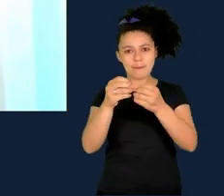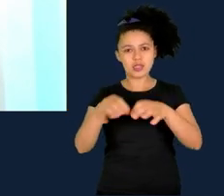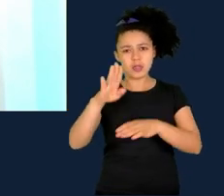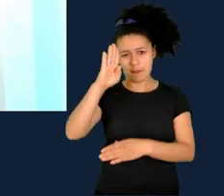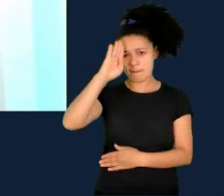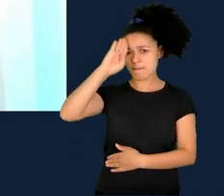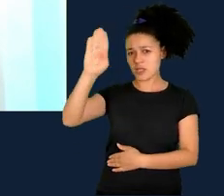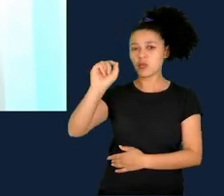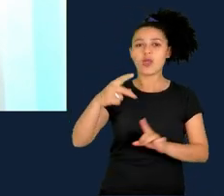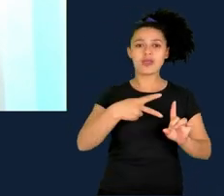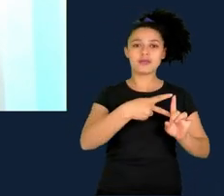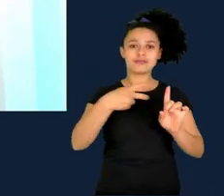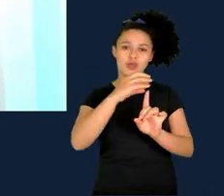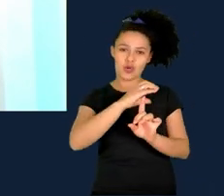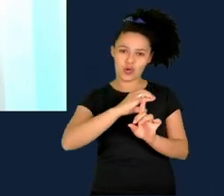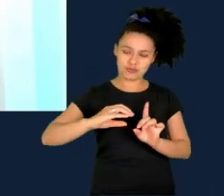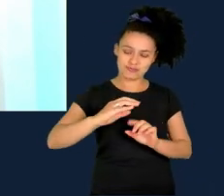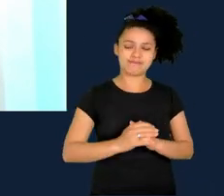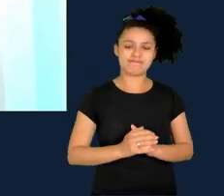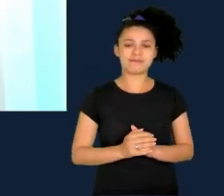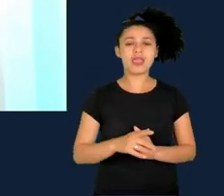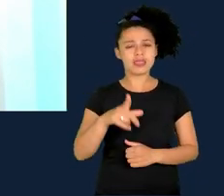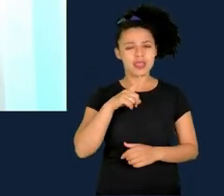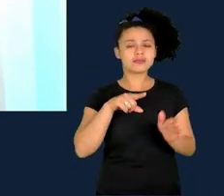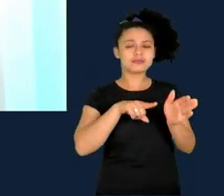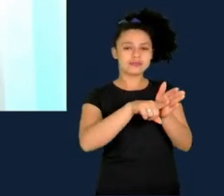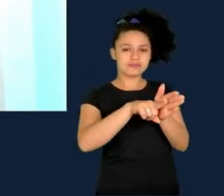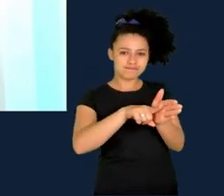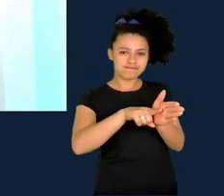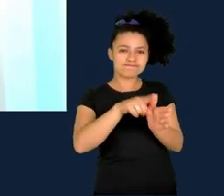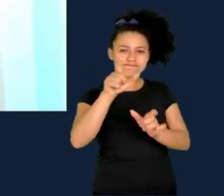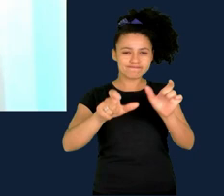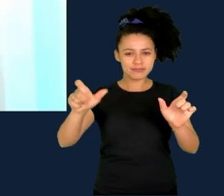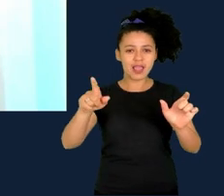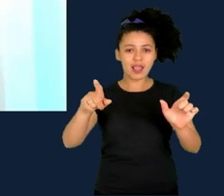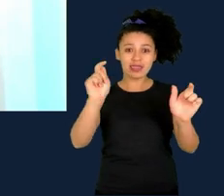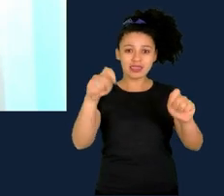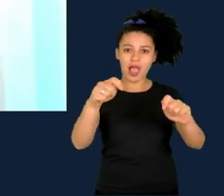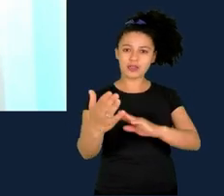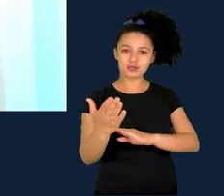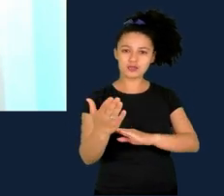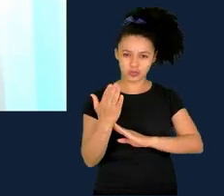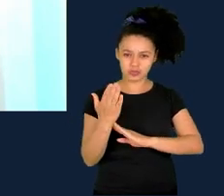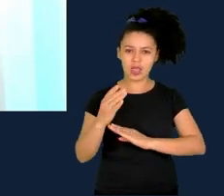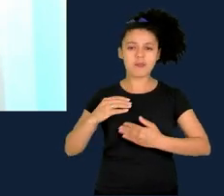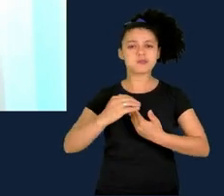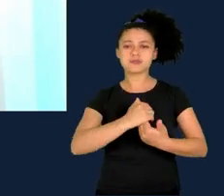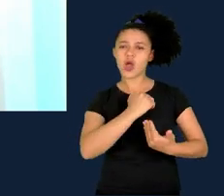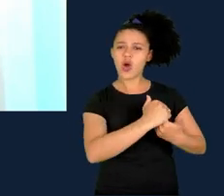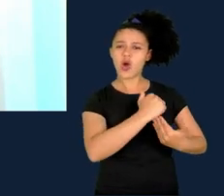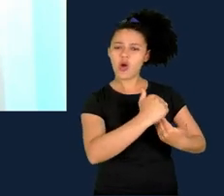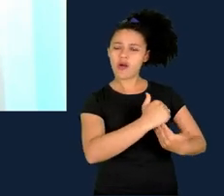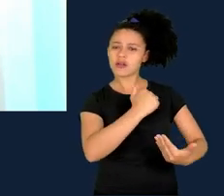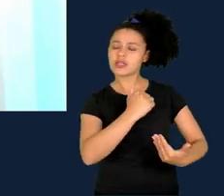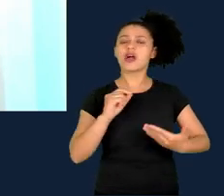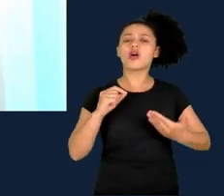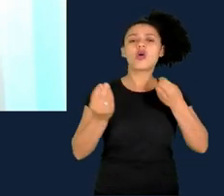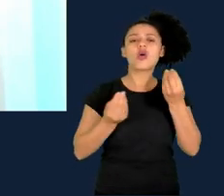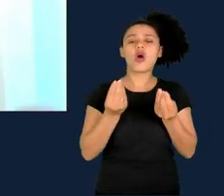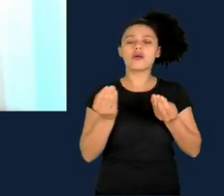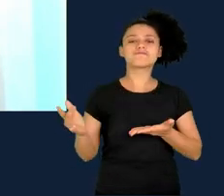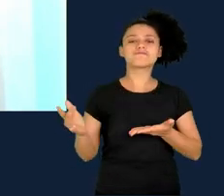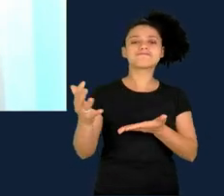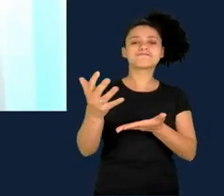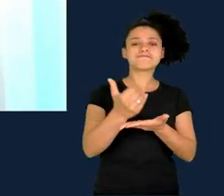indígenas. Então, acho que tendo pesquisadores que podem nos orientar a ter dados que podem,